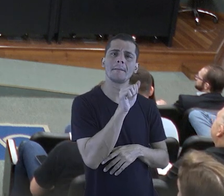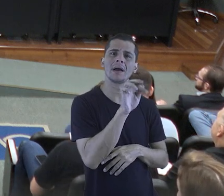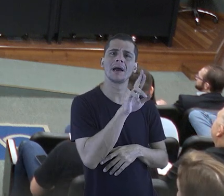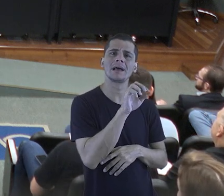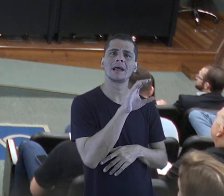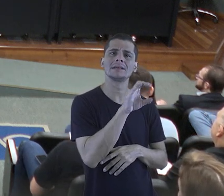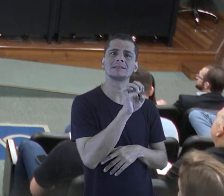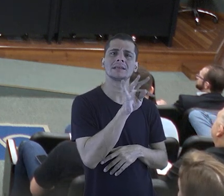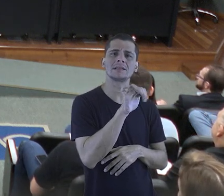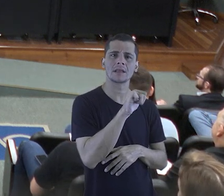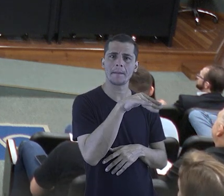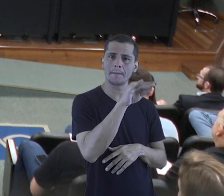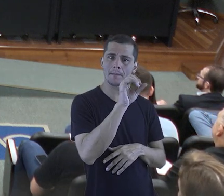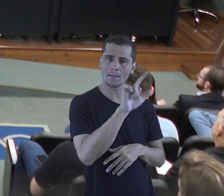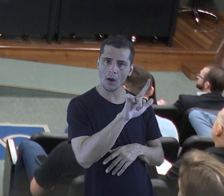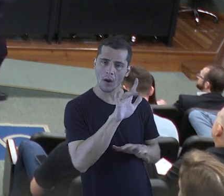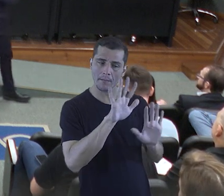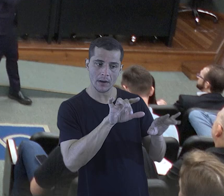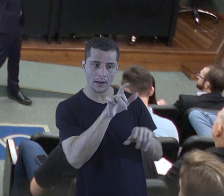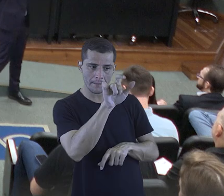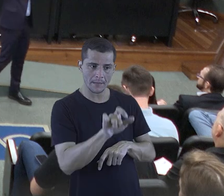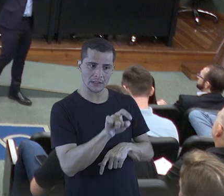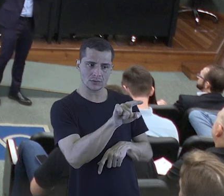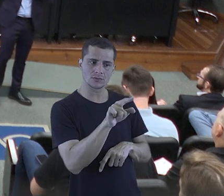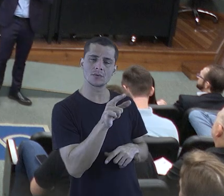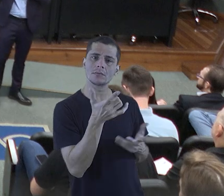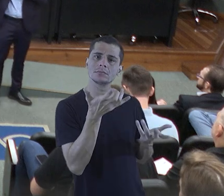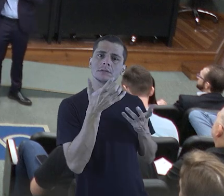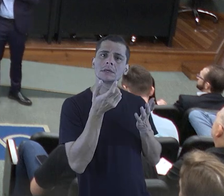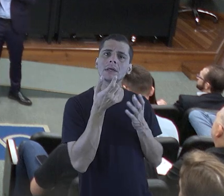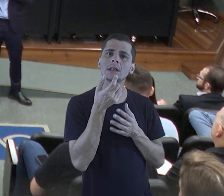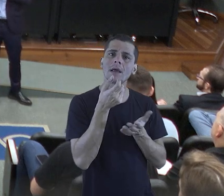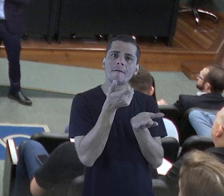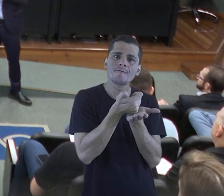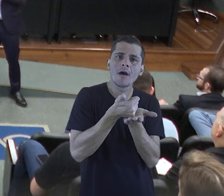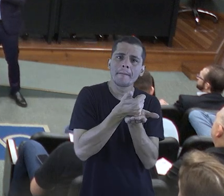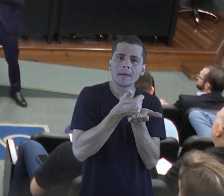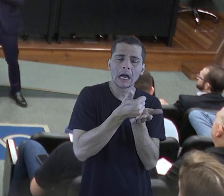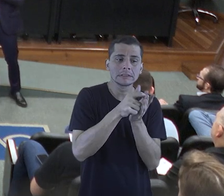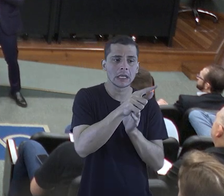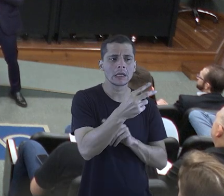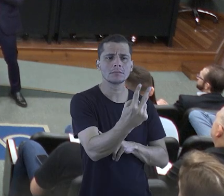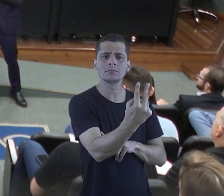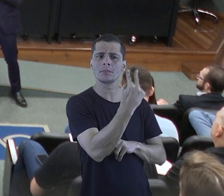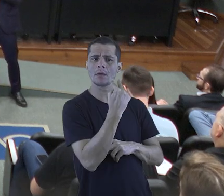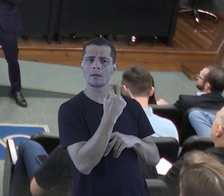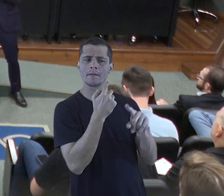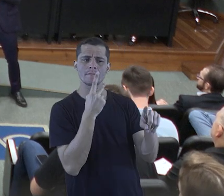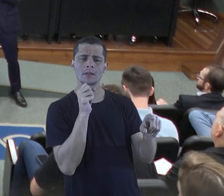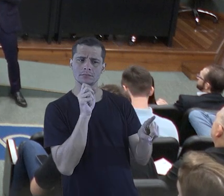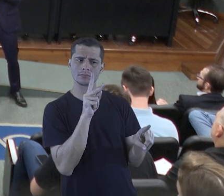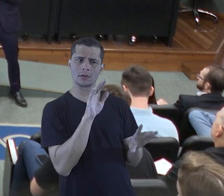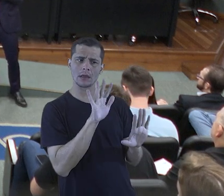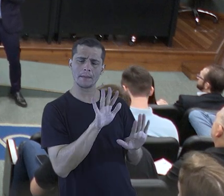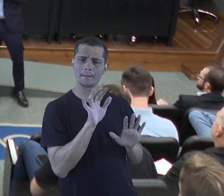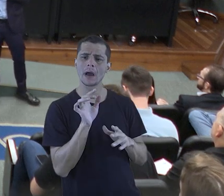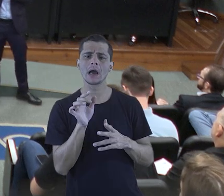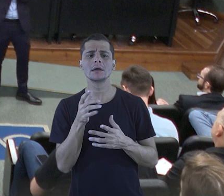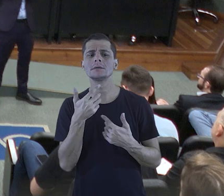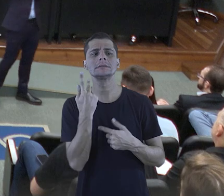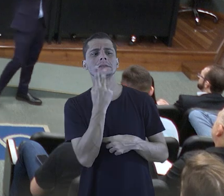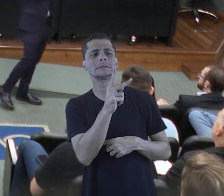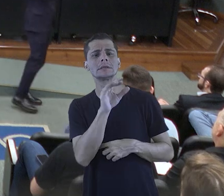aí, continuei andando e falei para cara, eu queria um paracetamol. Gente, paracetamol hoje, dependendo das farmácias, você compra na gôndola, você não precisa nem do rapaz do balcão.